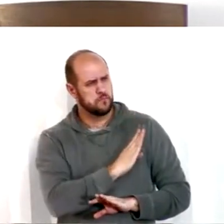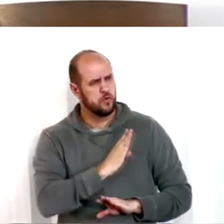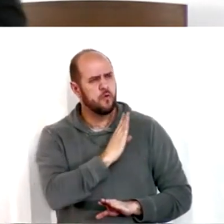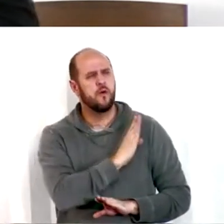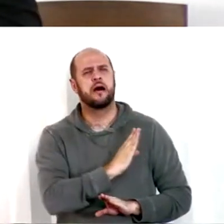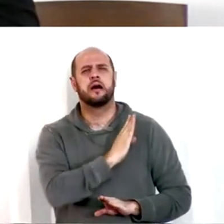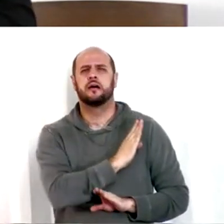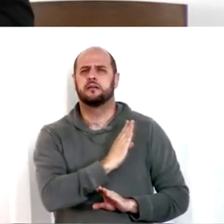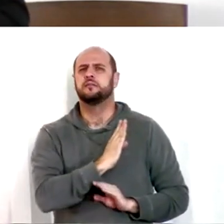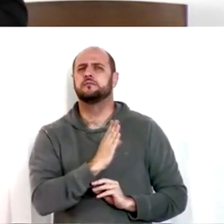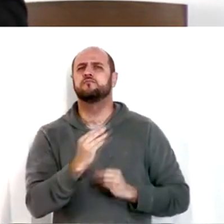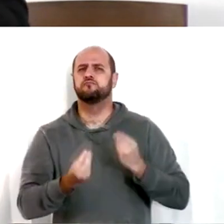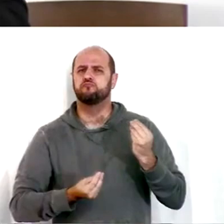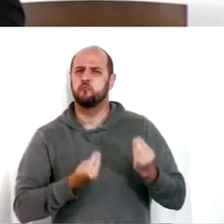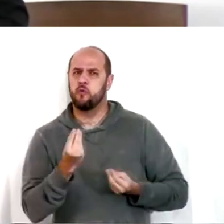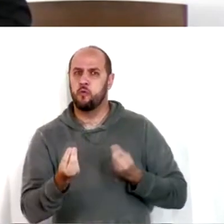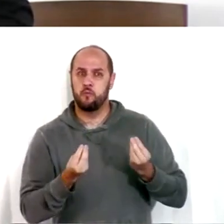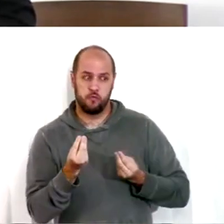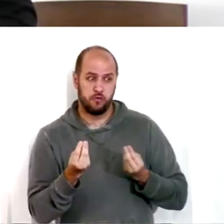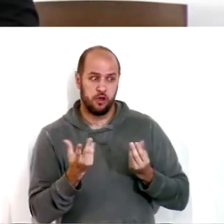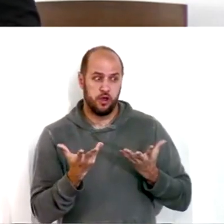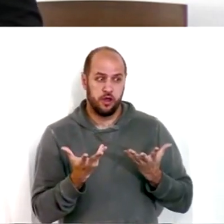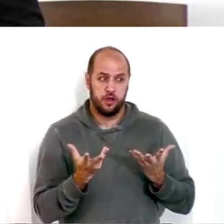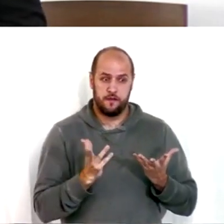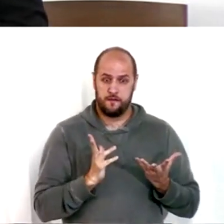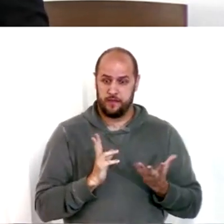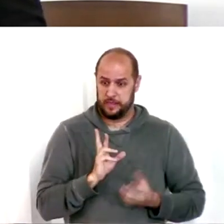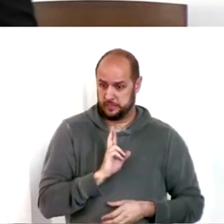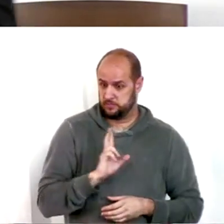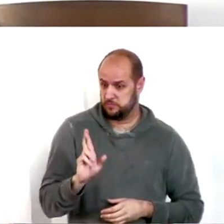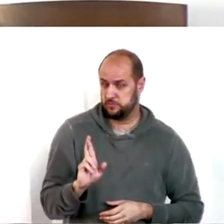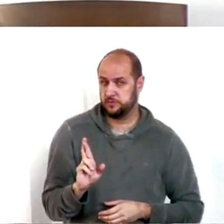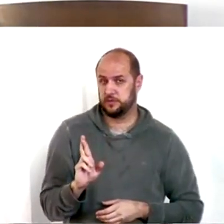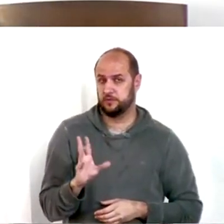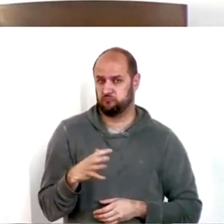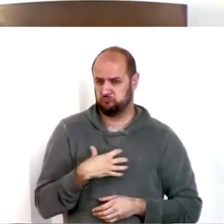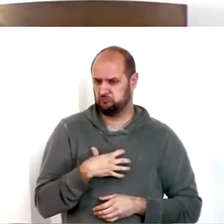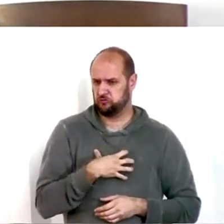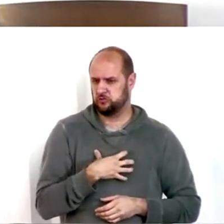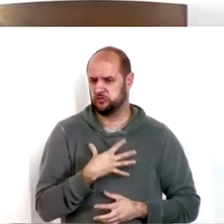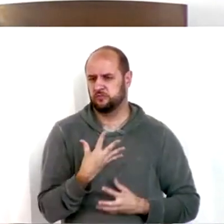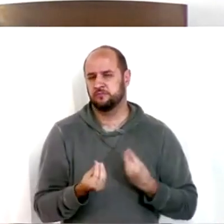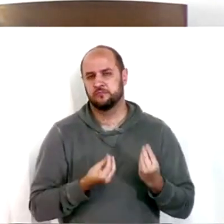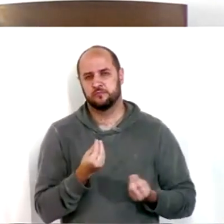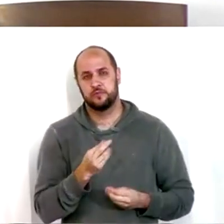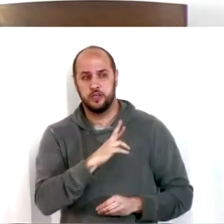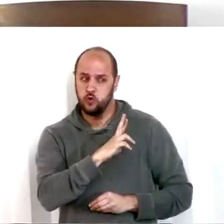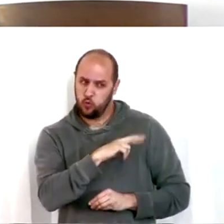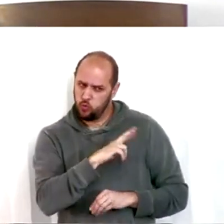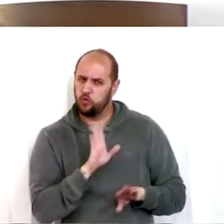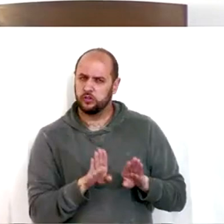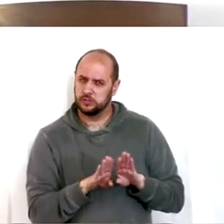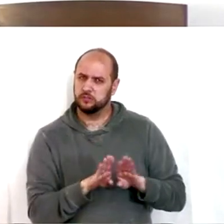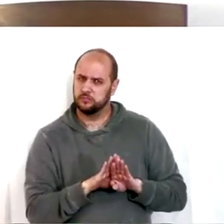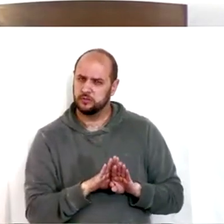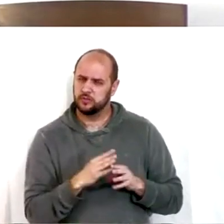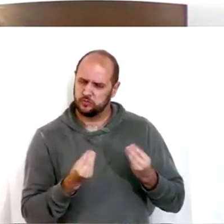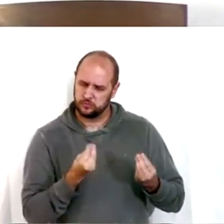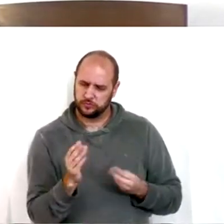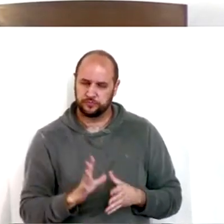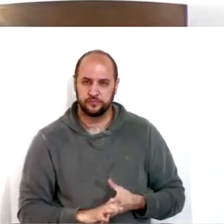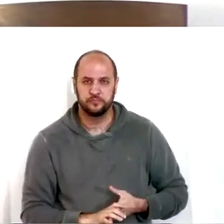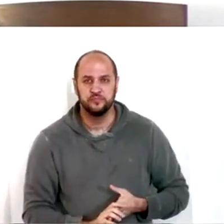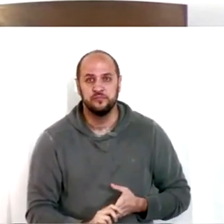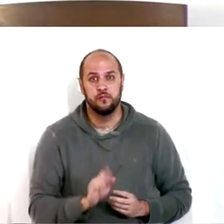Boaz frente ao conselho e o procedimento de Ruth. Queridos,